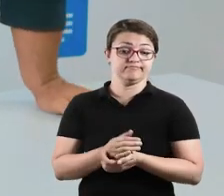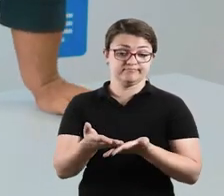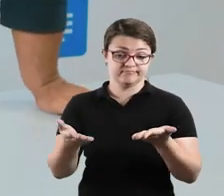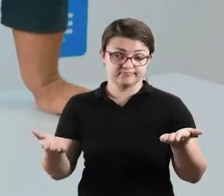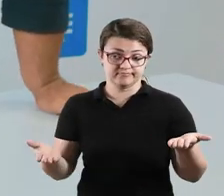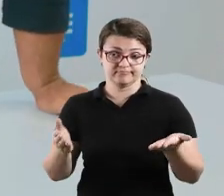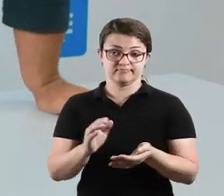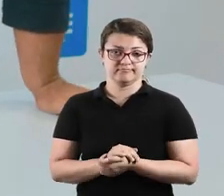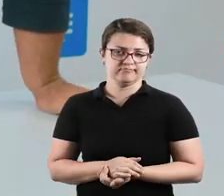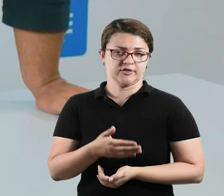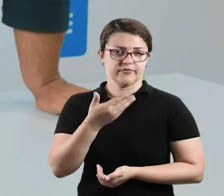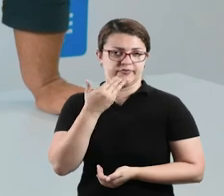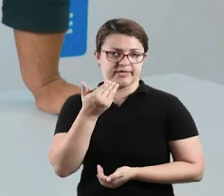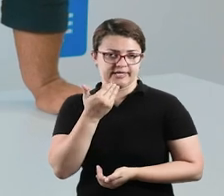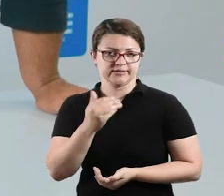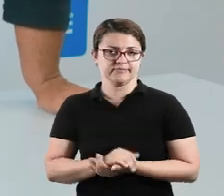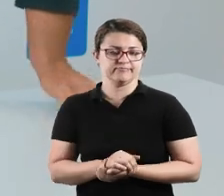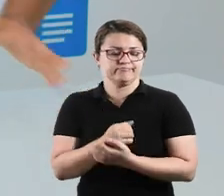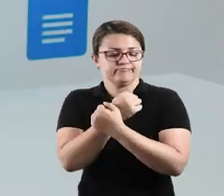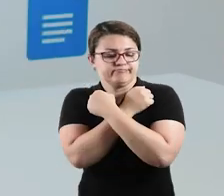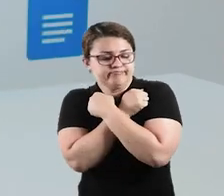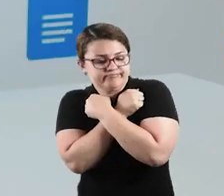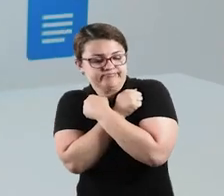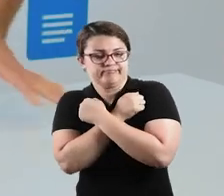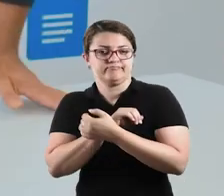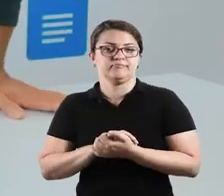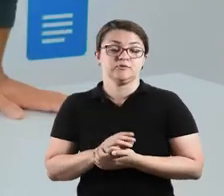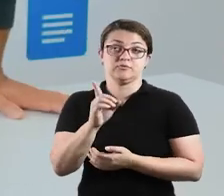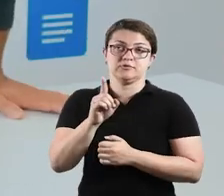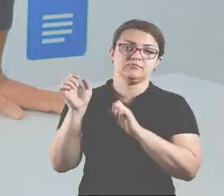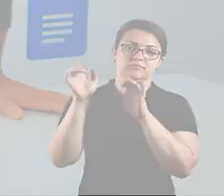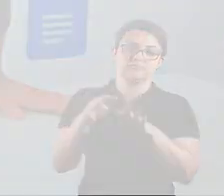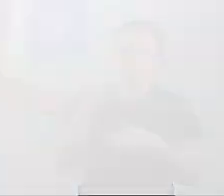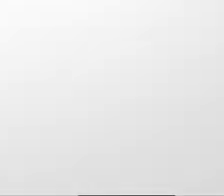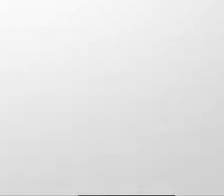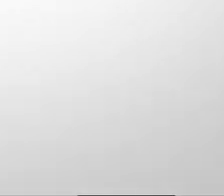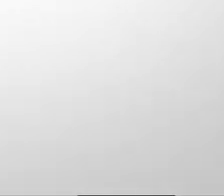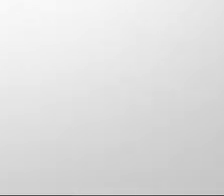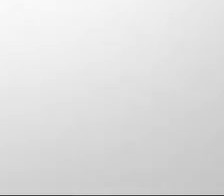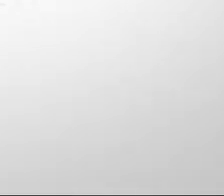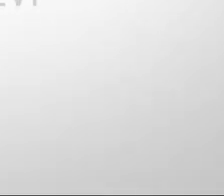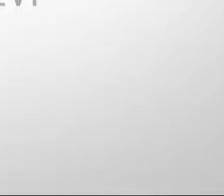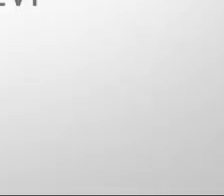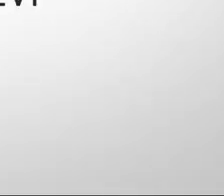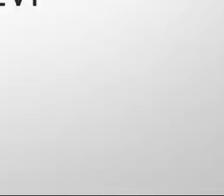Mole, né? Forte abraço. Fiquem com Deus. Muito obrigado.